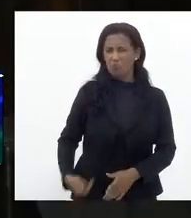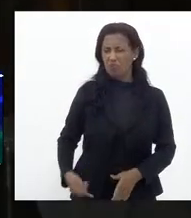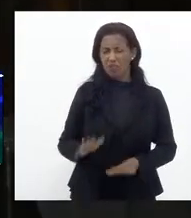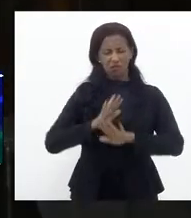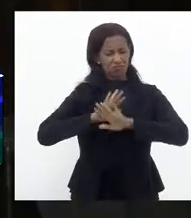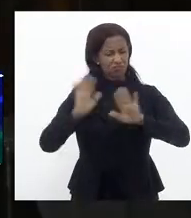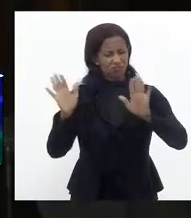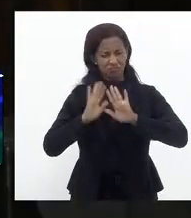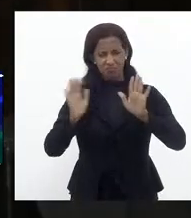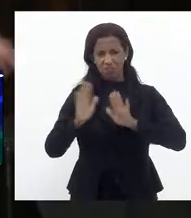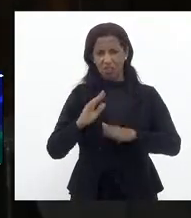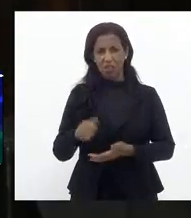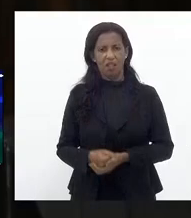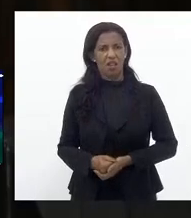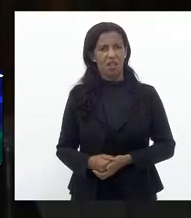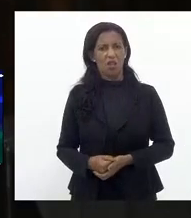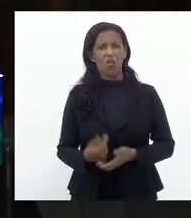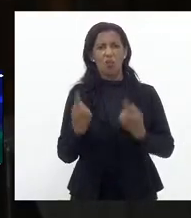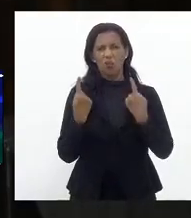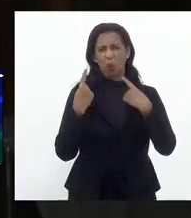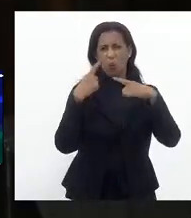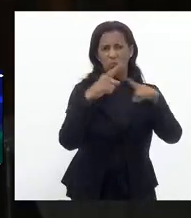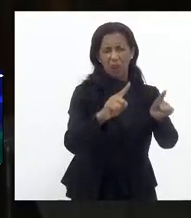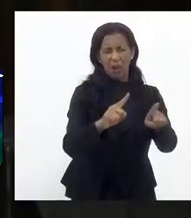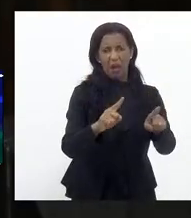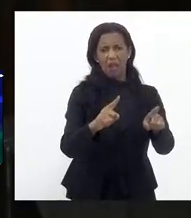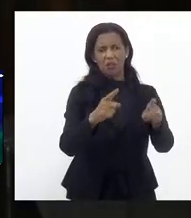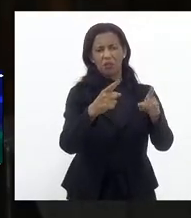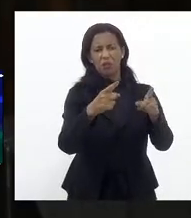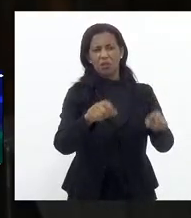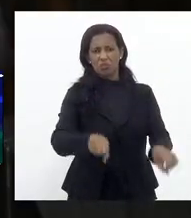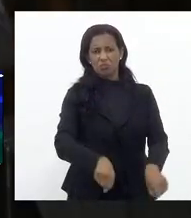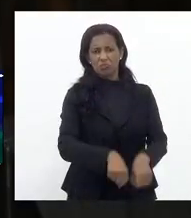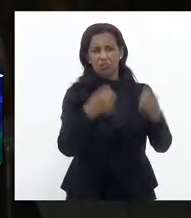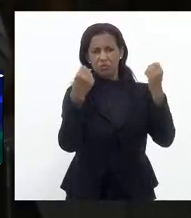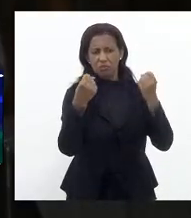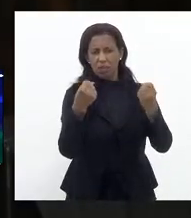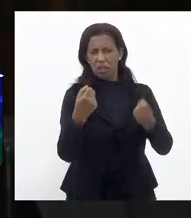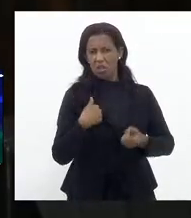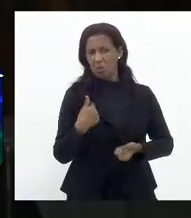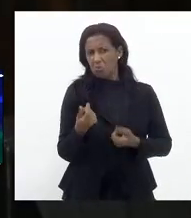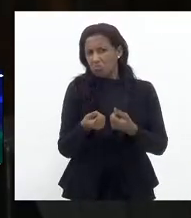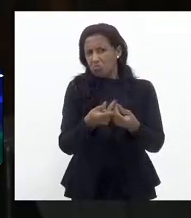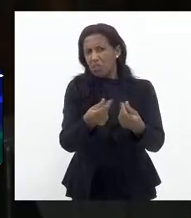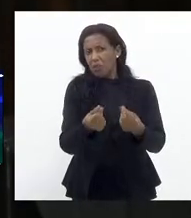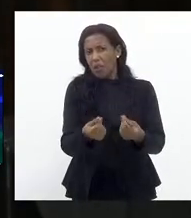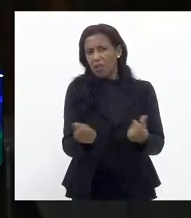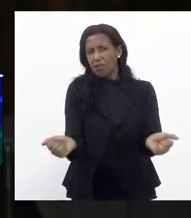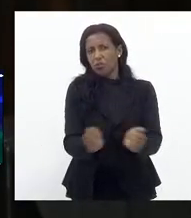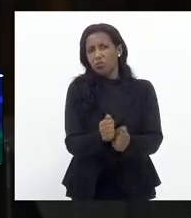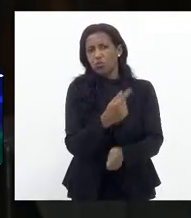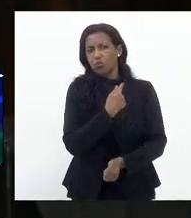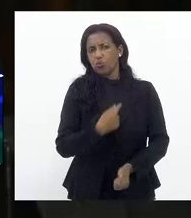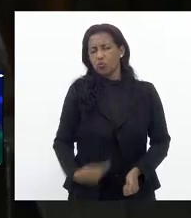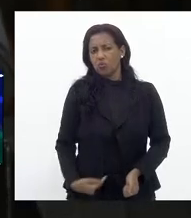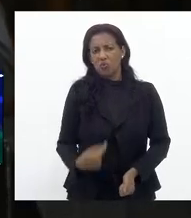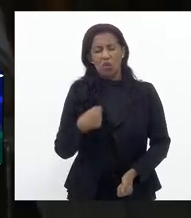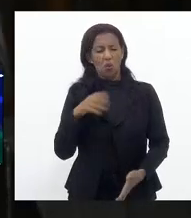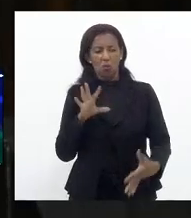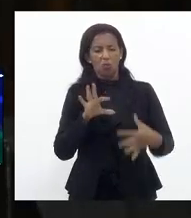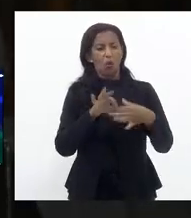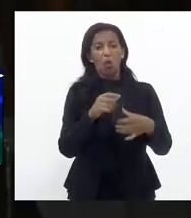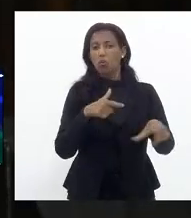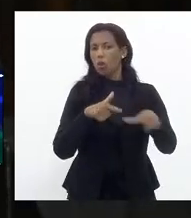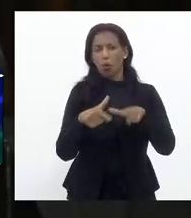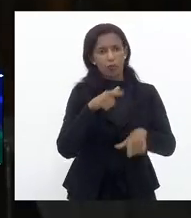milindre de votar contrário, de tentar derrubar esse pacote, porque eu não tenho nada no governo do Estado. Não tenho carguinho,